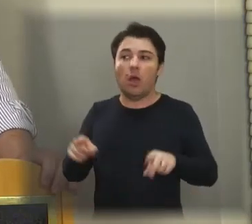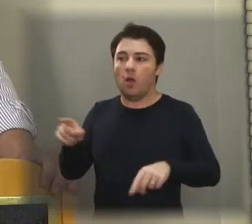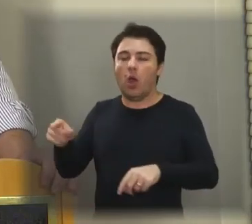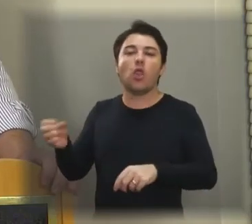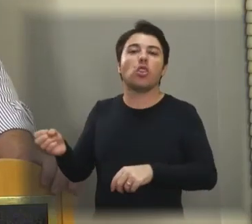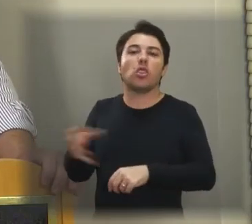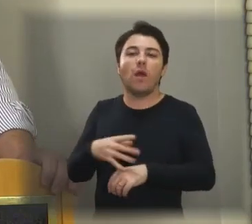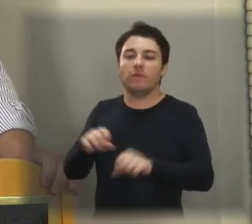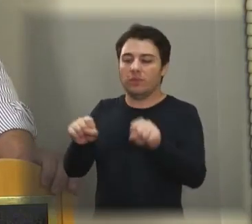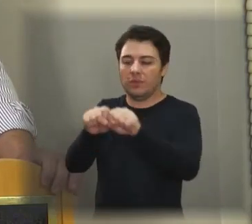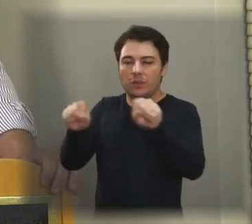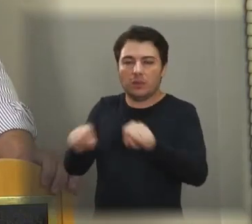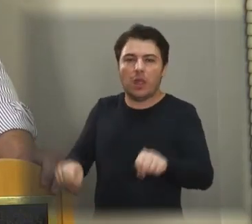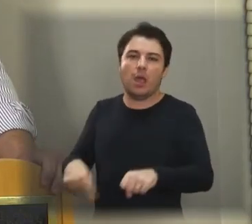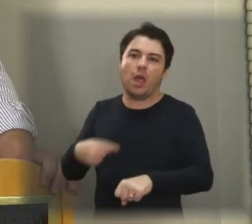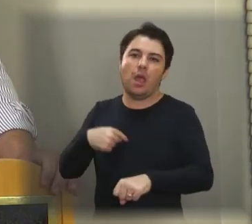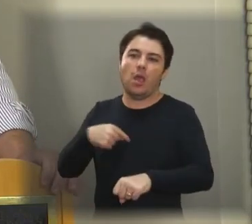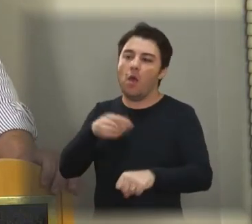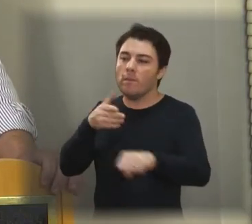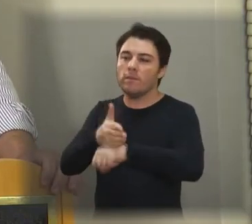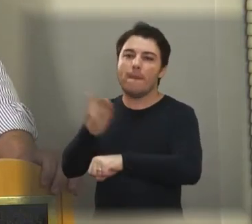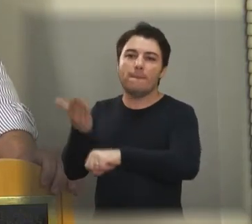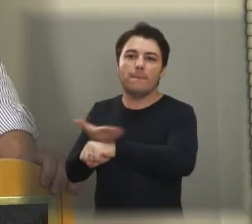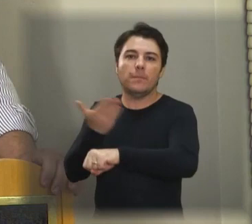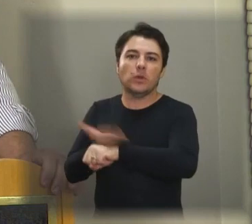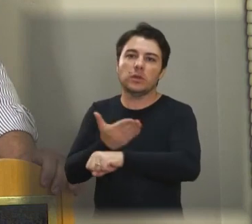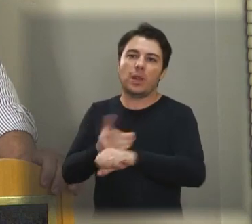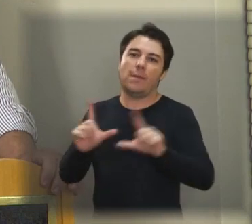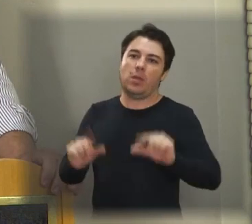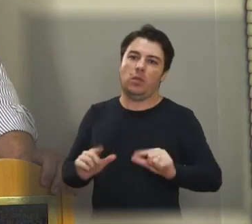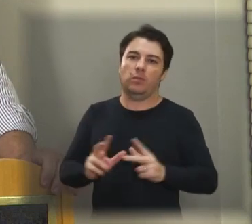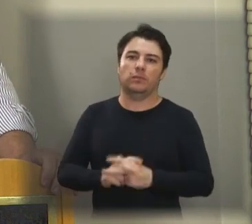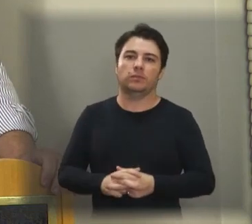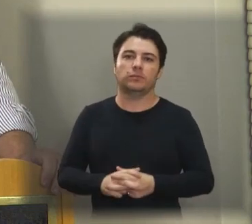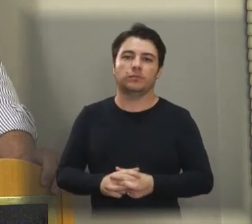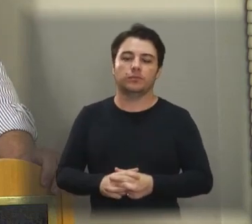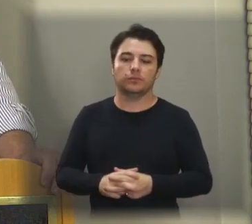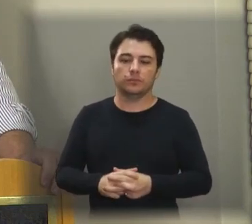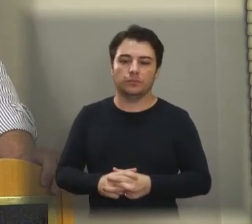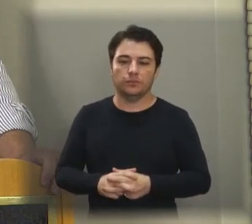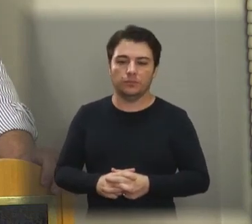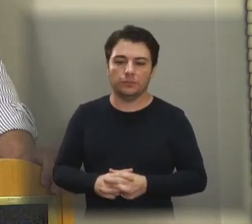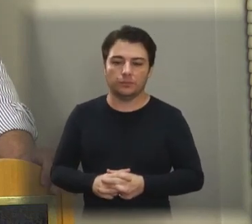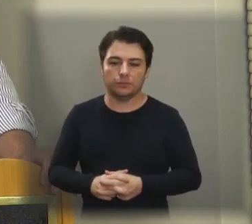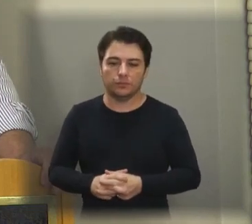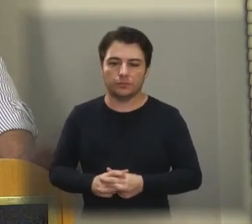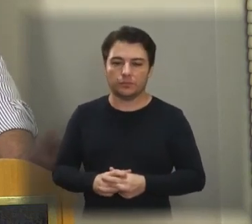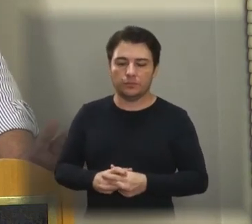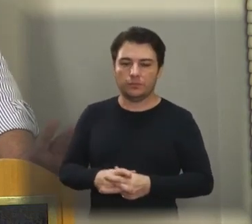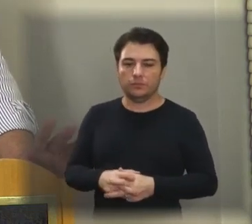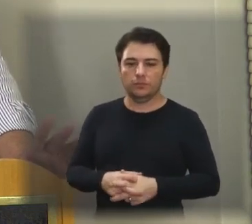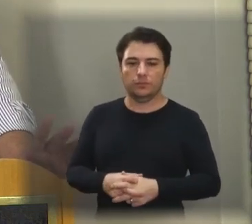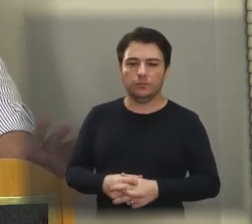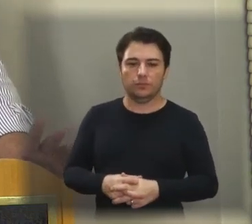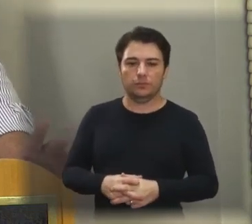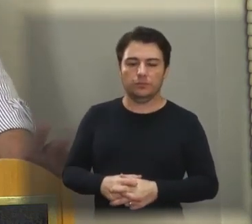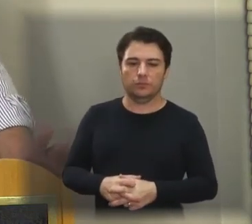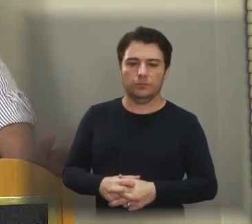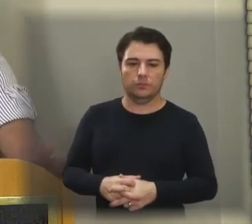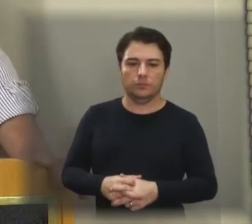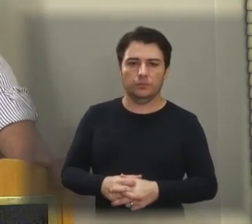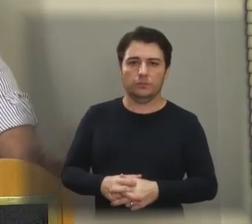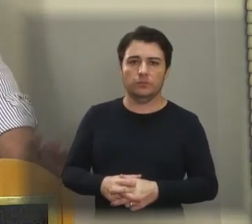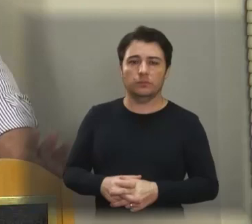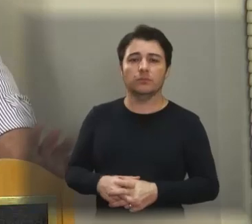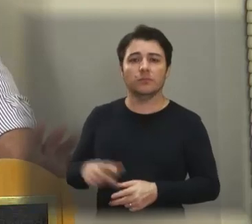de poda vai ser muito menor nesses nesses trechos pode passar favor E aí isso